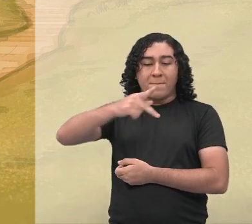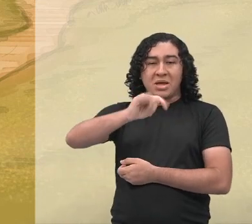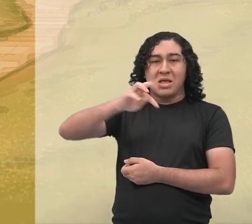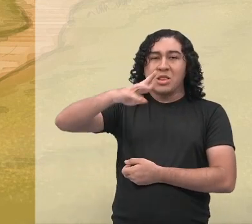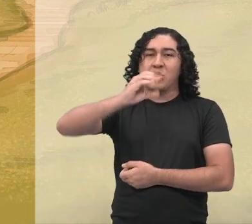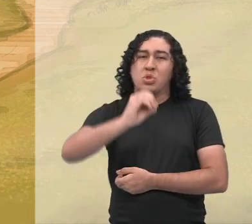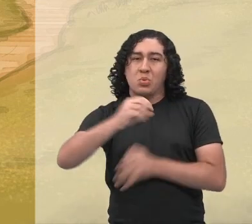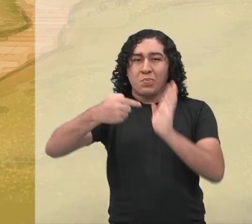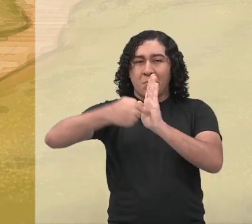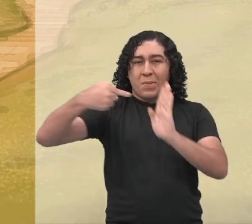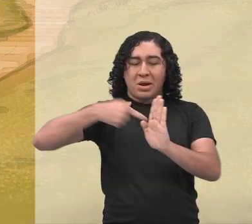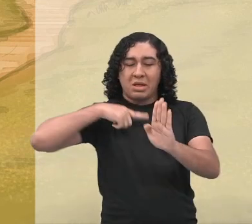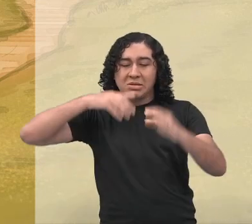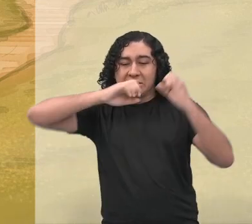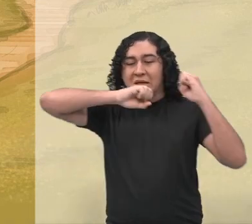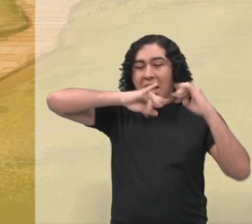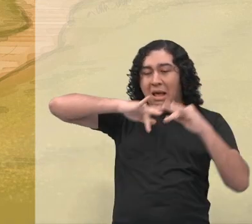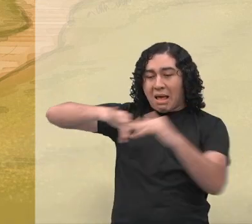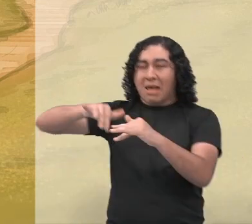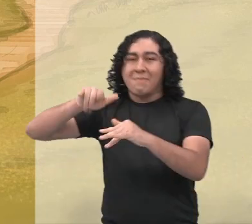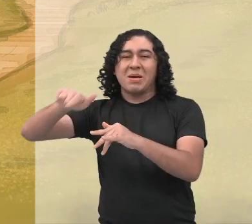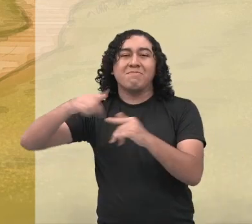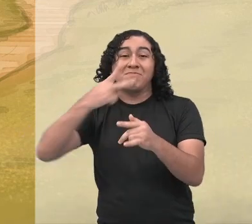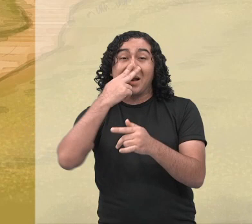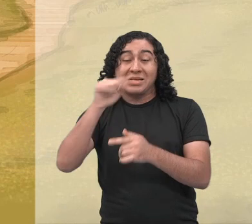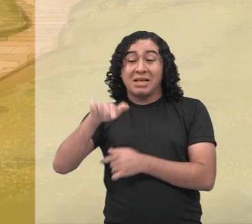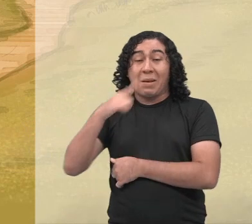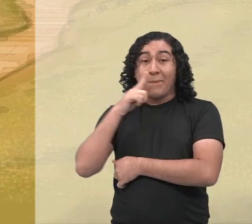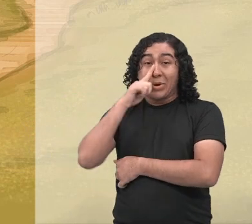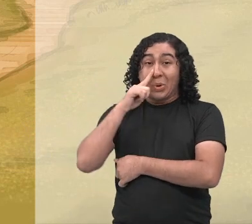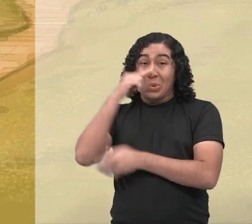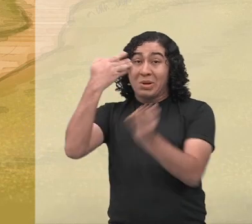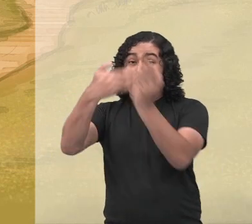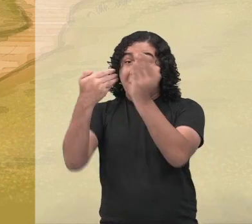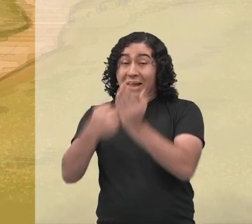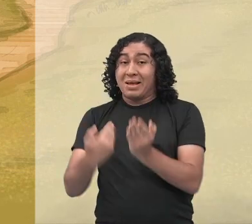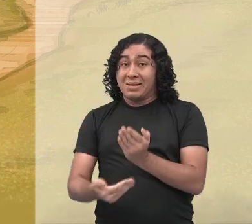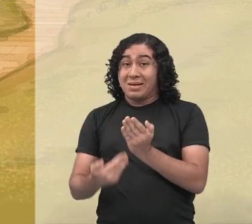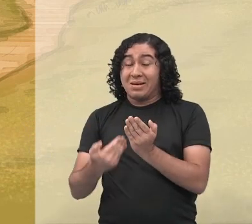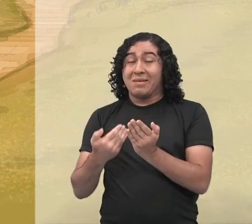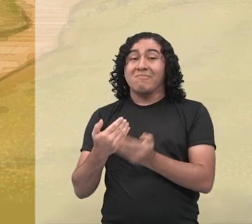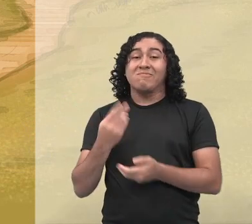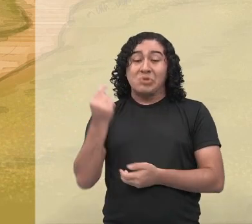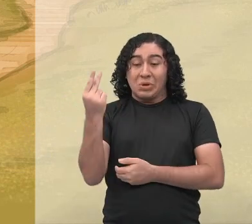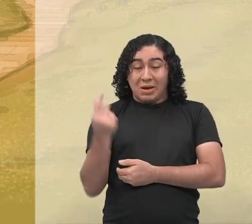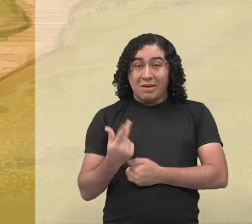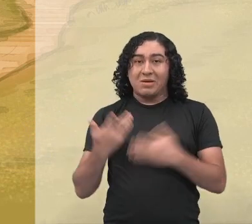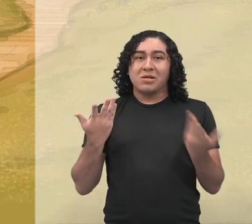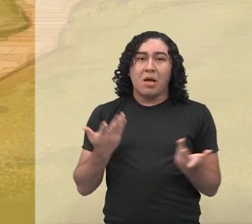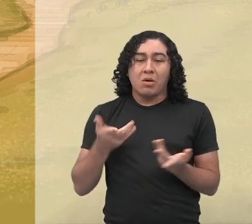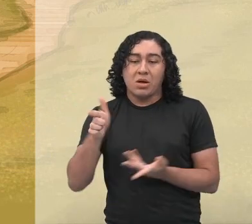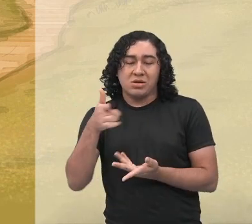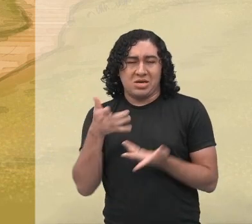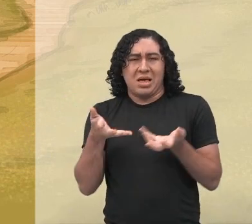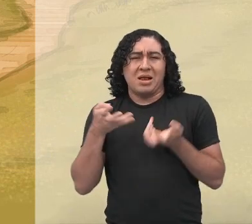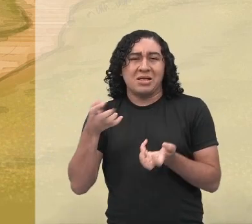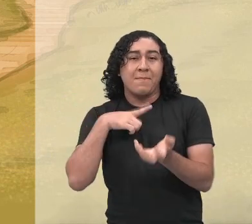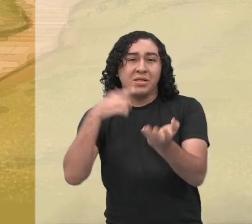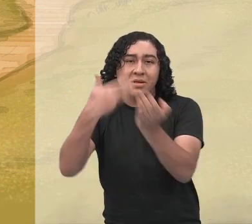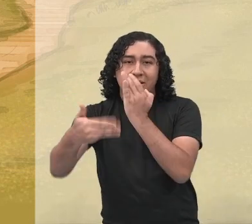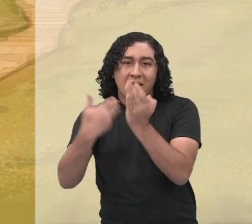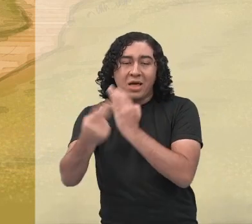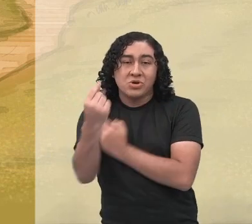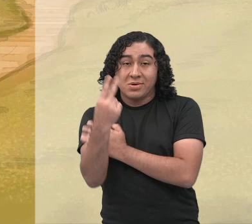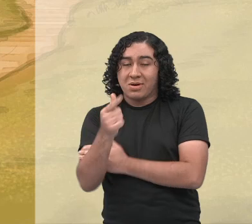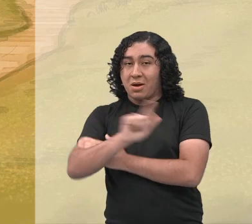regentes, os seus privilégios serem cada vez mais atingidos. Portanto, galera, como eles não queriam perder o seu privilégio,